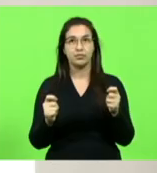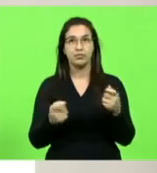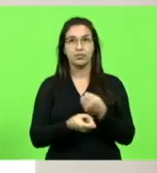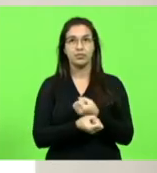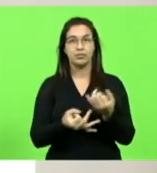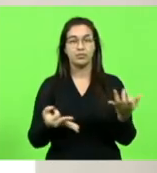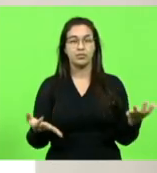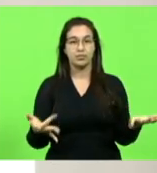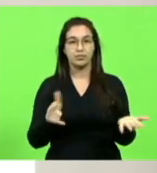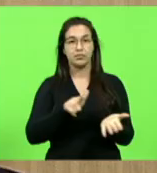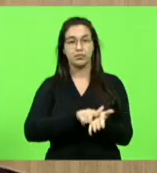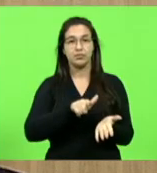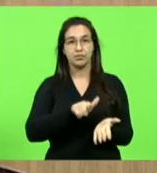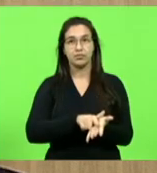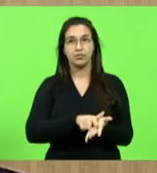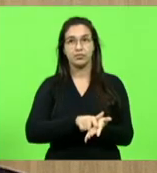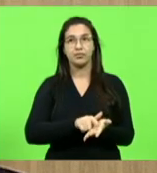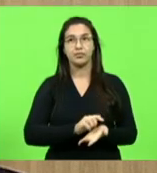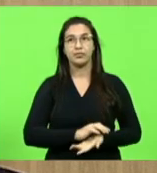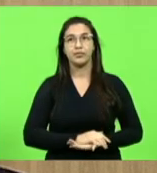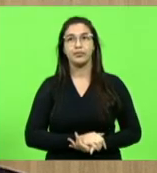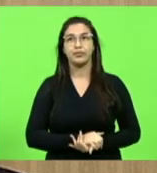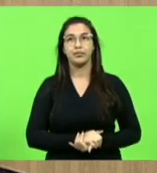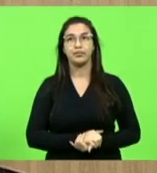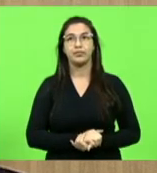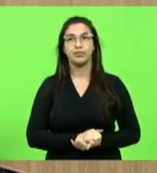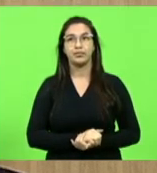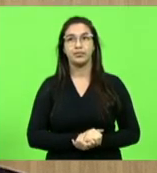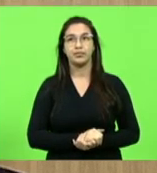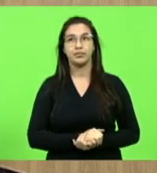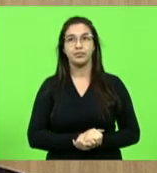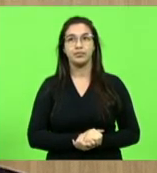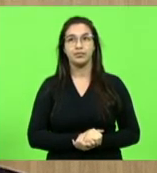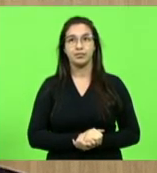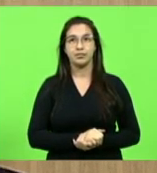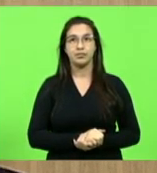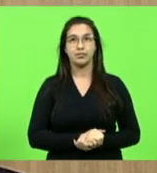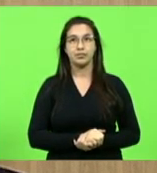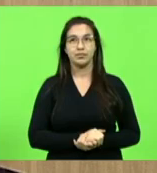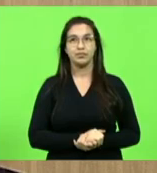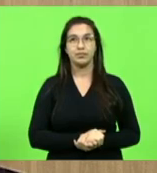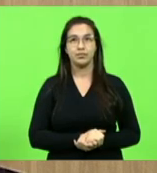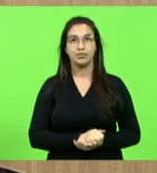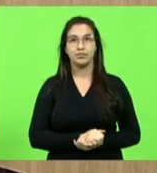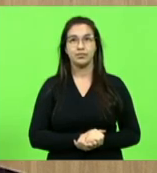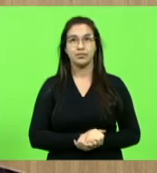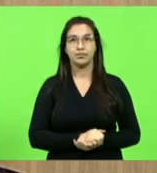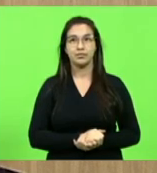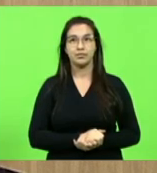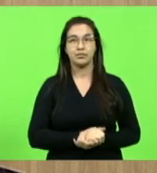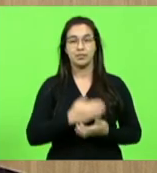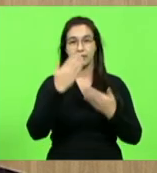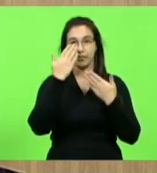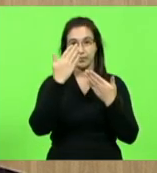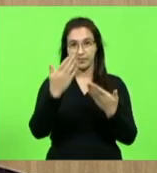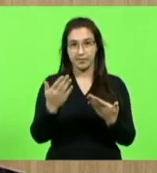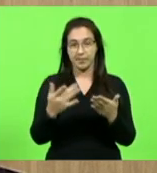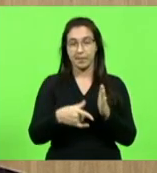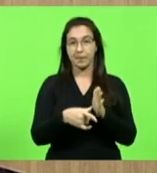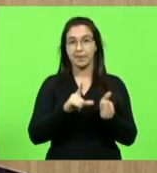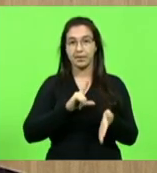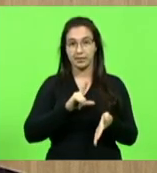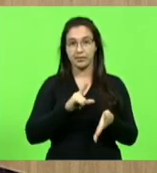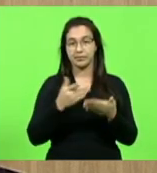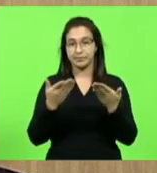distribuição de expediente. E pela hoje. Pois não, deputado. Obrigado. Antes do senhor passar